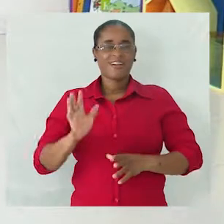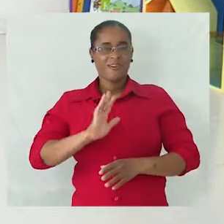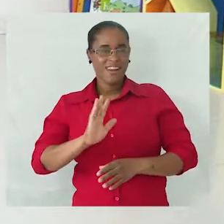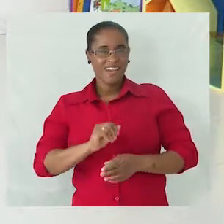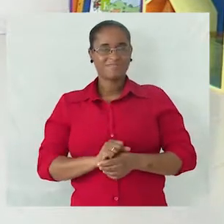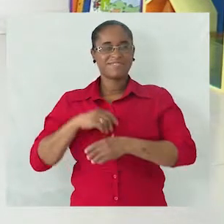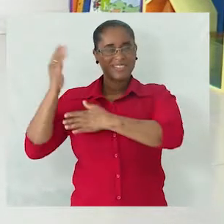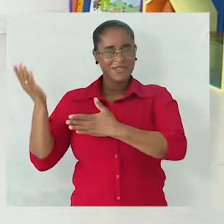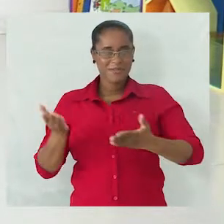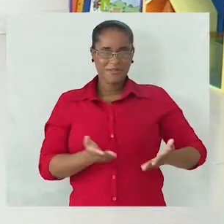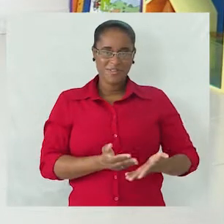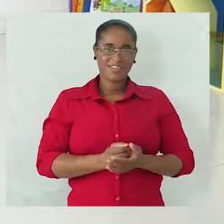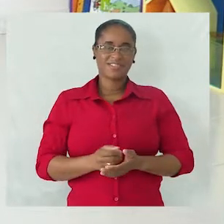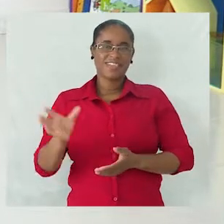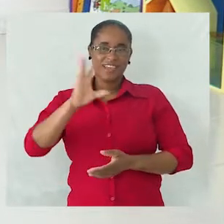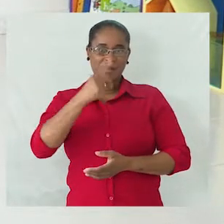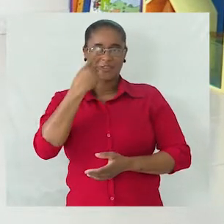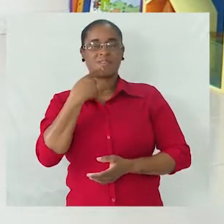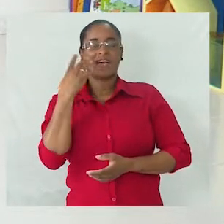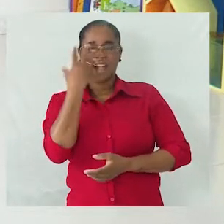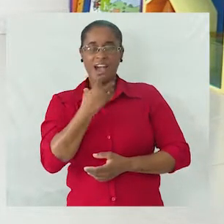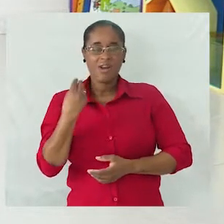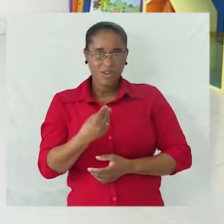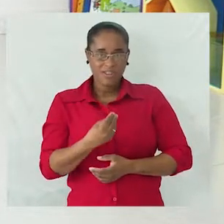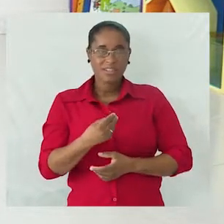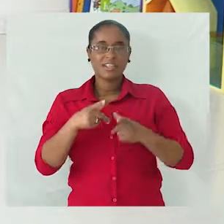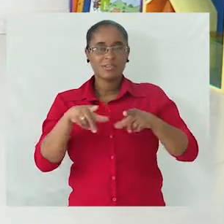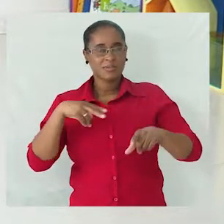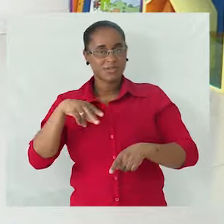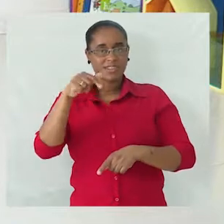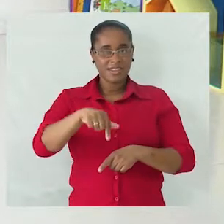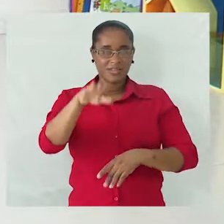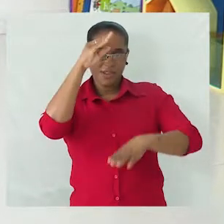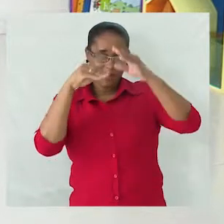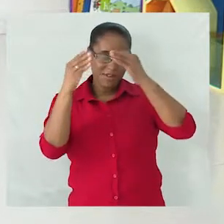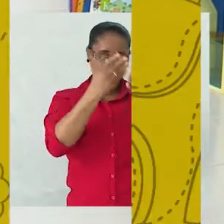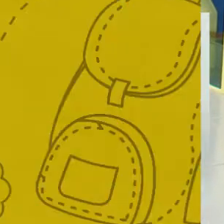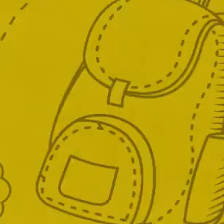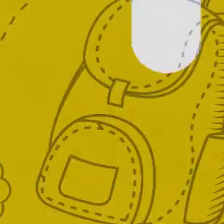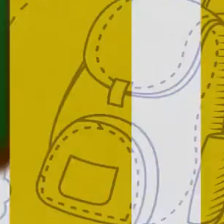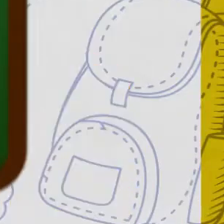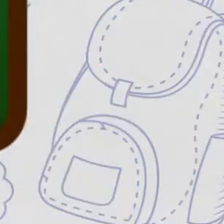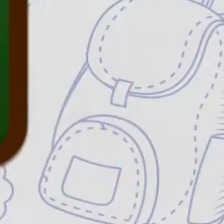Olá, sejam bem-vindos a mais uma aula de língua portuguesa aqui no Aprender e Estudar em Casa.